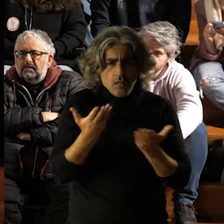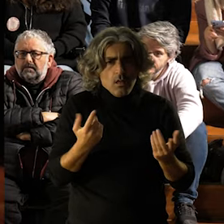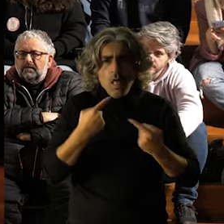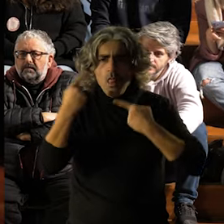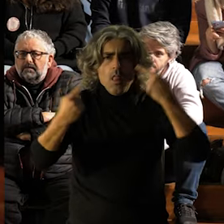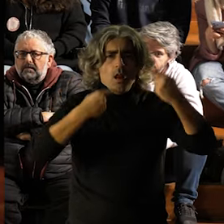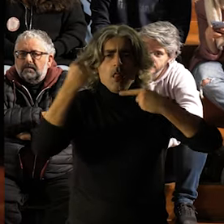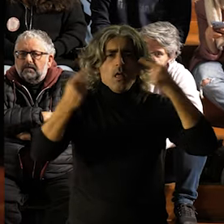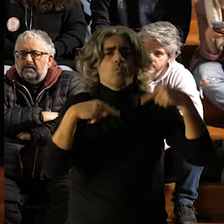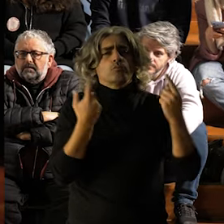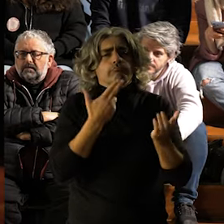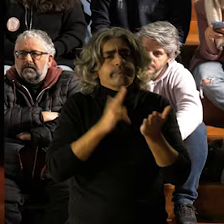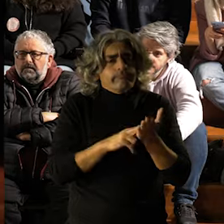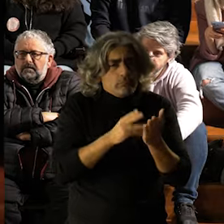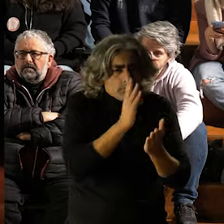pouca resposta.